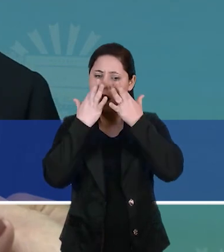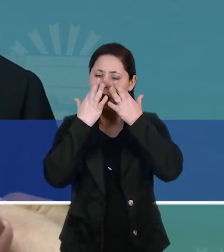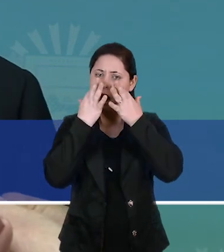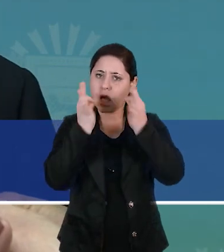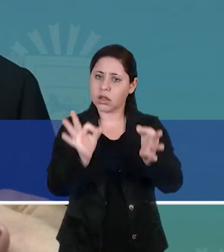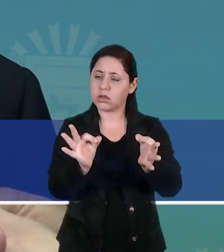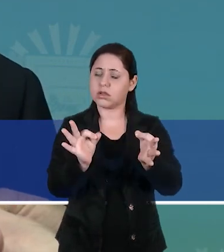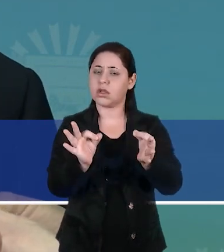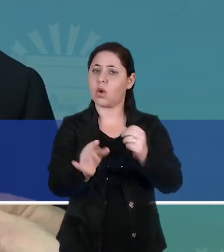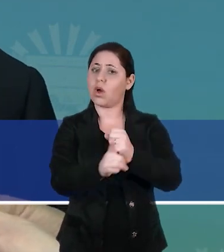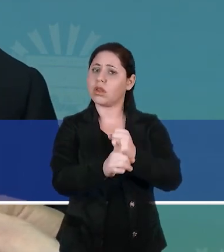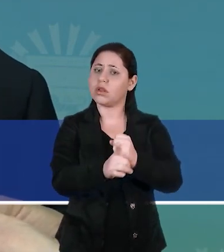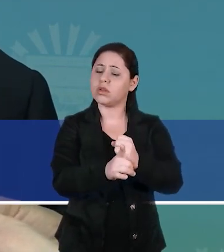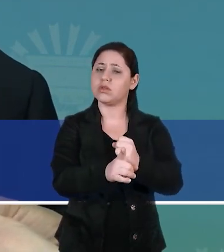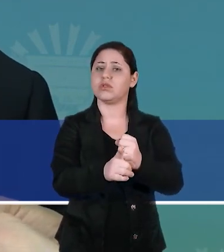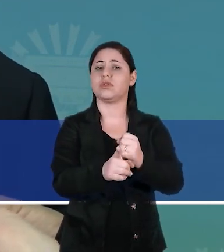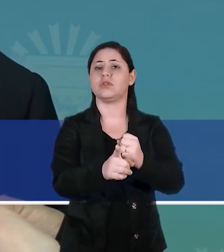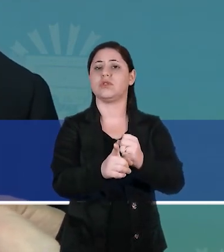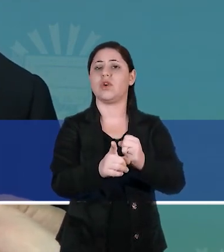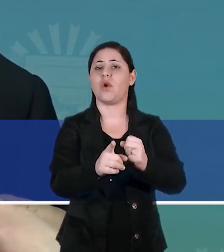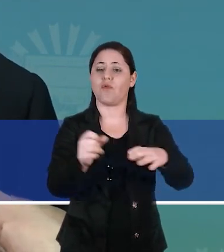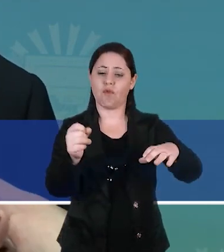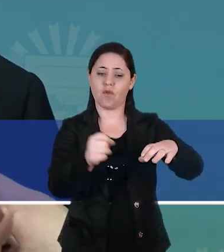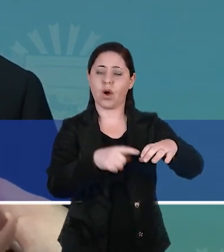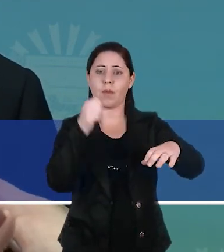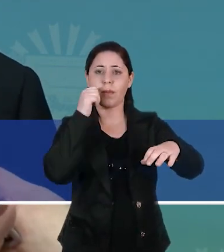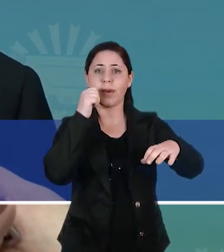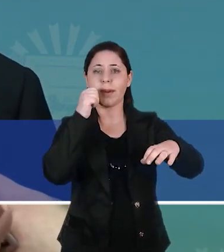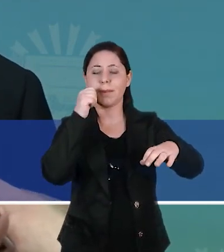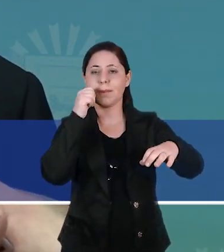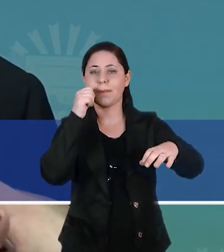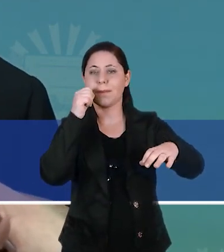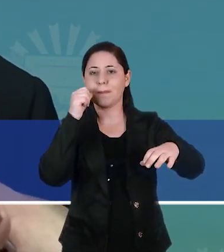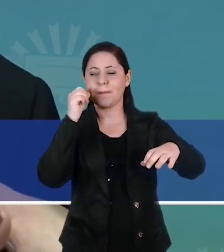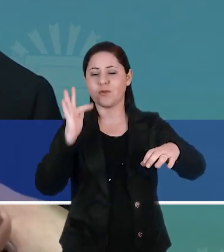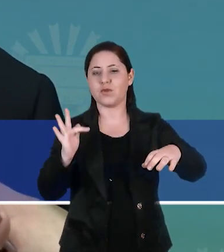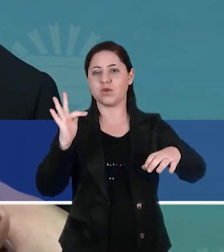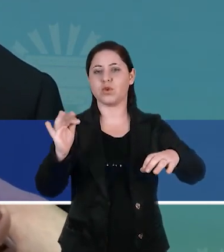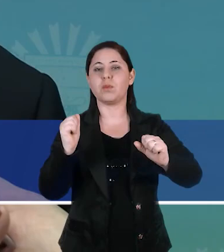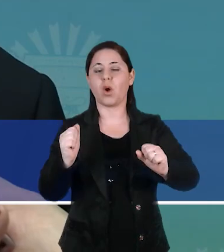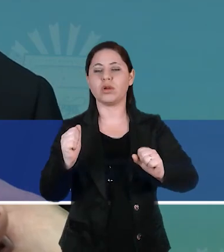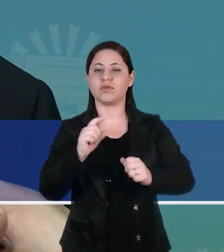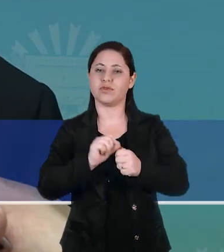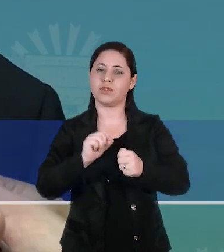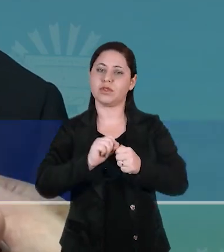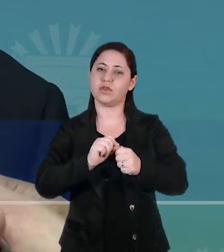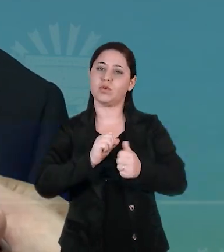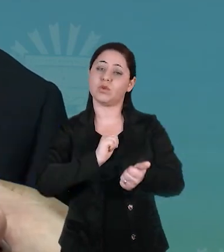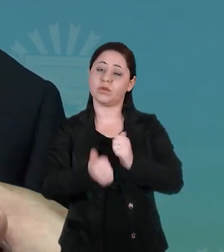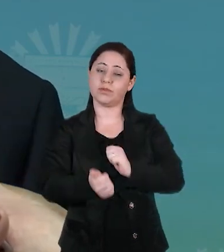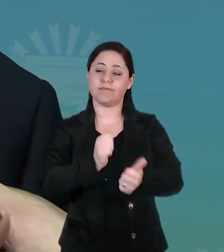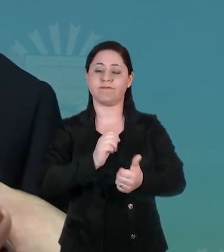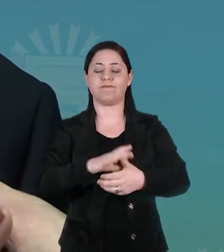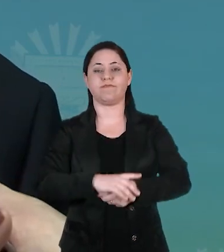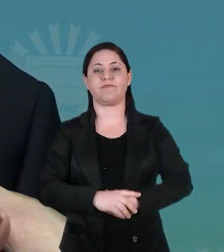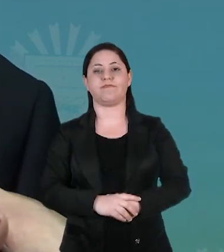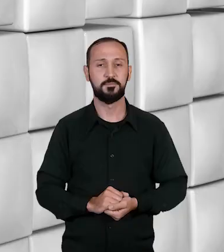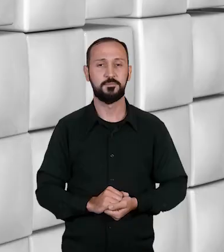dê atenção ao futebol feminino, para que essas meninas venham praticar esse